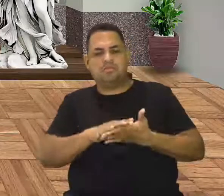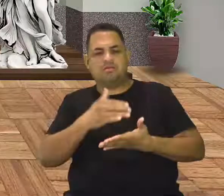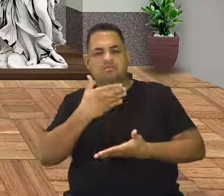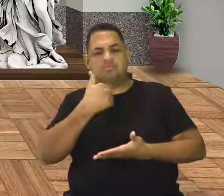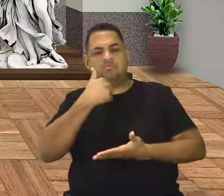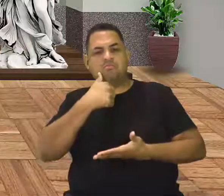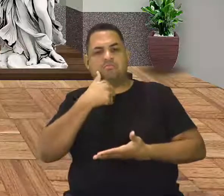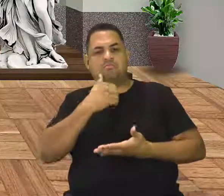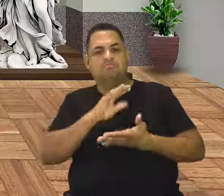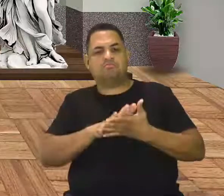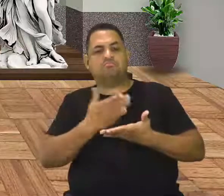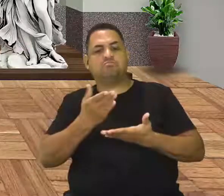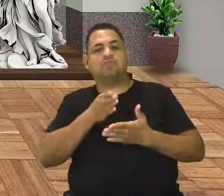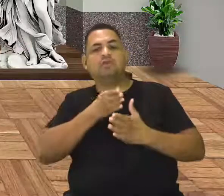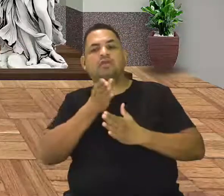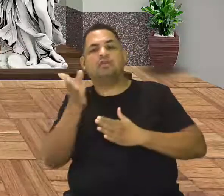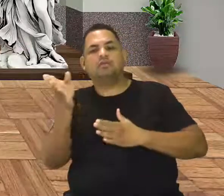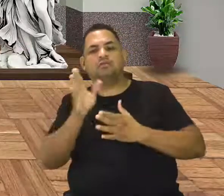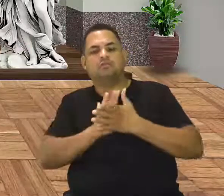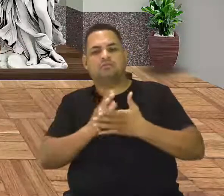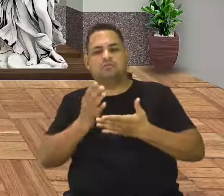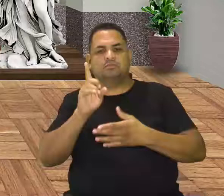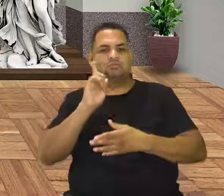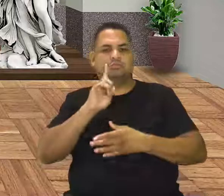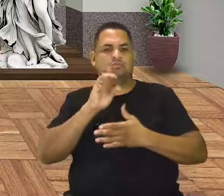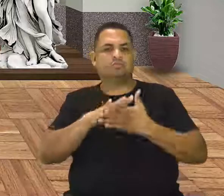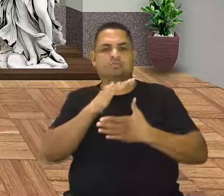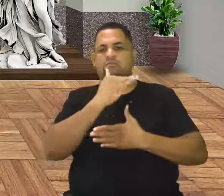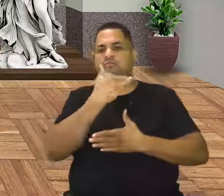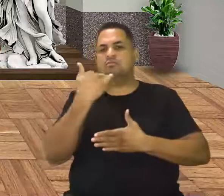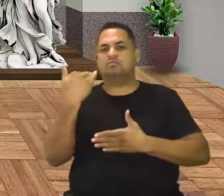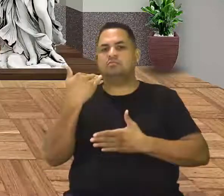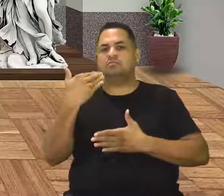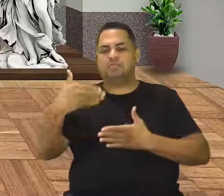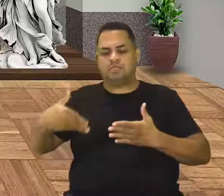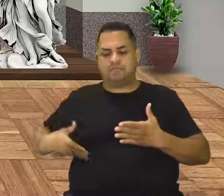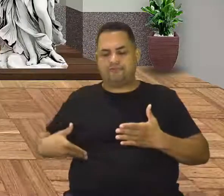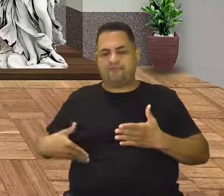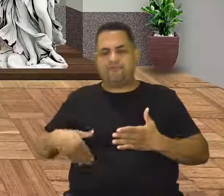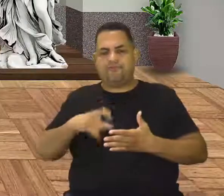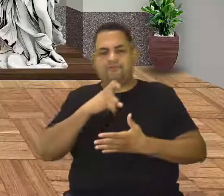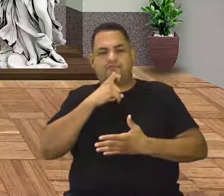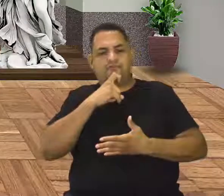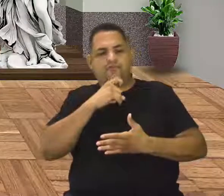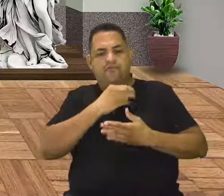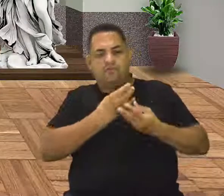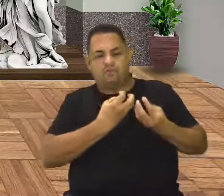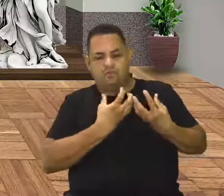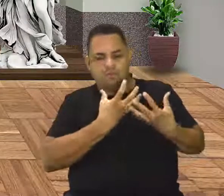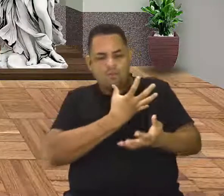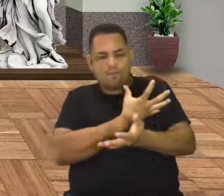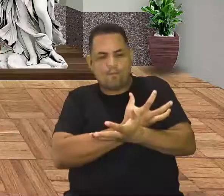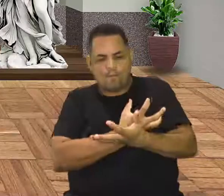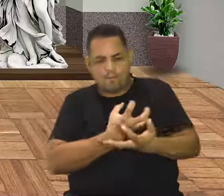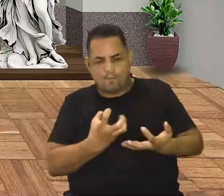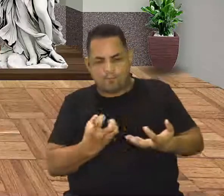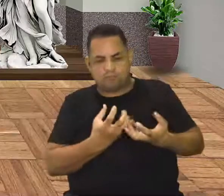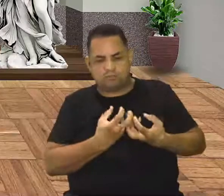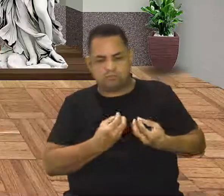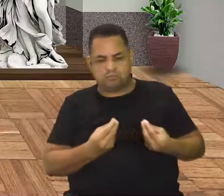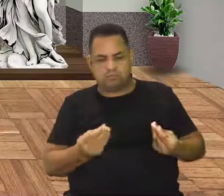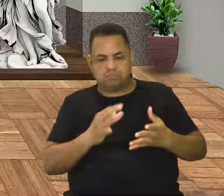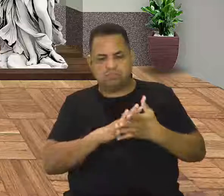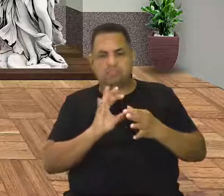que foi tentar a vida nos Estados Unidos e ela morreu de fome e de frio no deserto ali do México. Ela